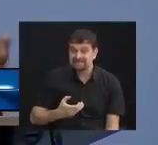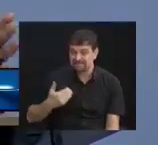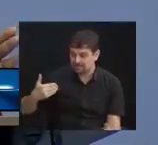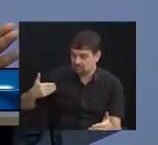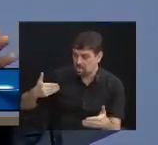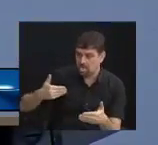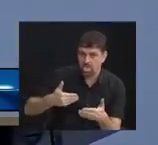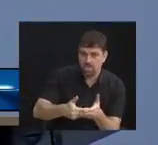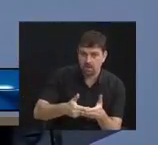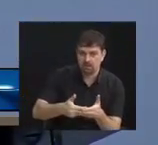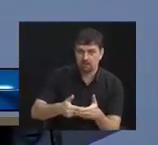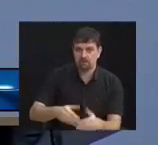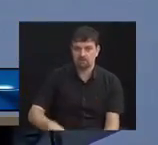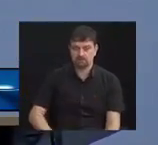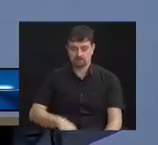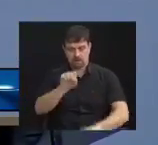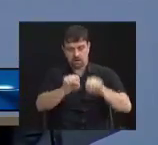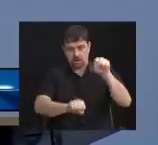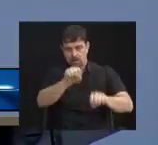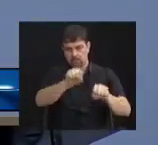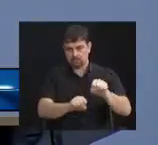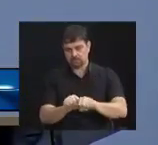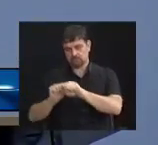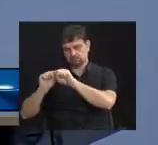e estavam na porta da empresa